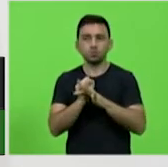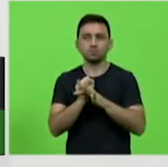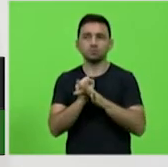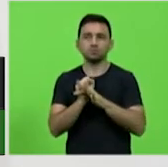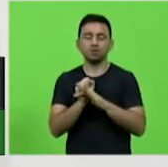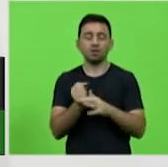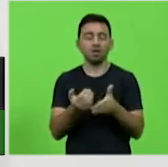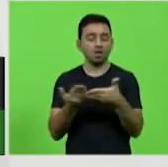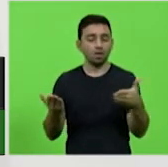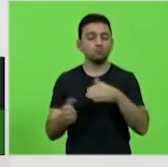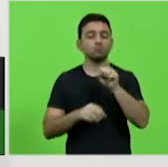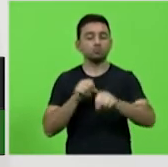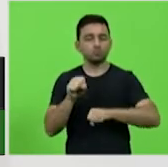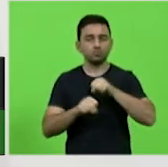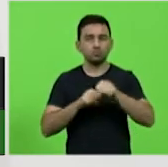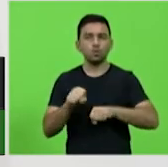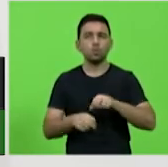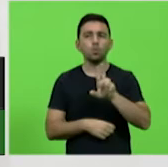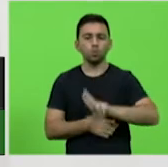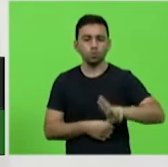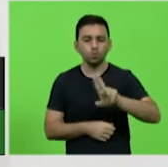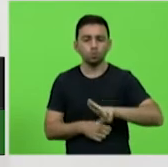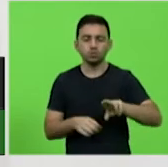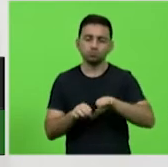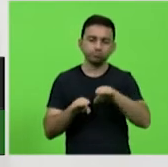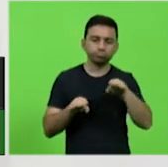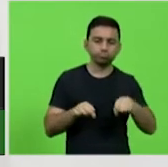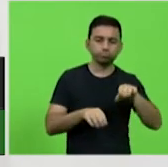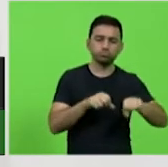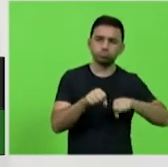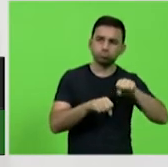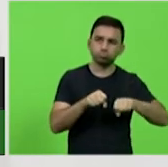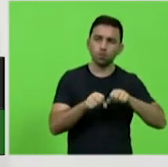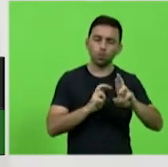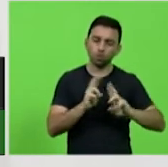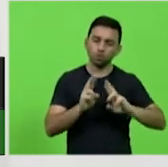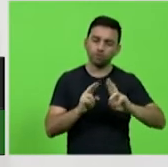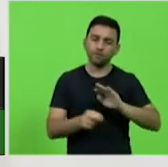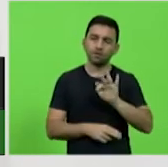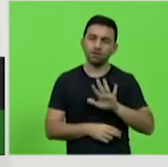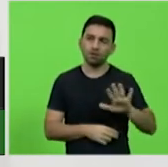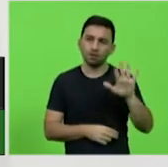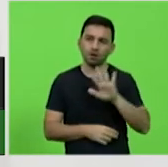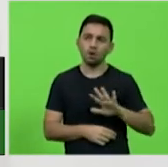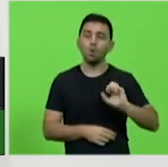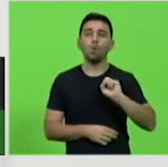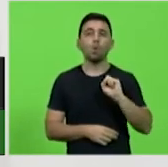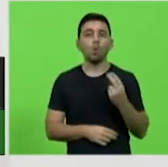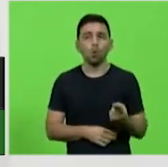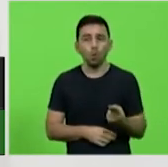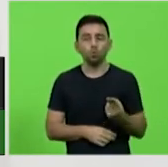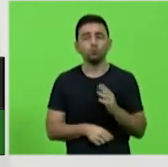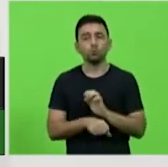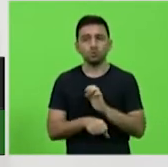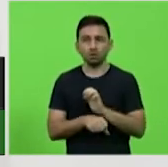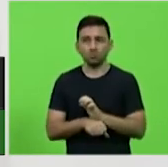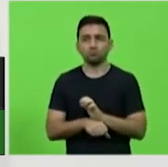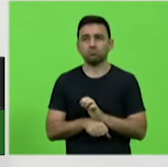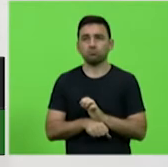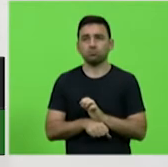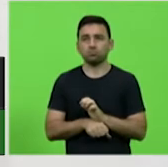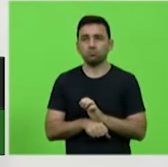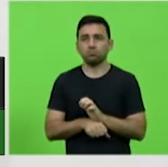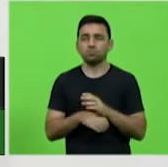dos ciclistas que utilizam o acostamento de uma rodovia federal ou de uma rodovia estadual